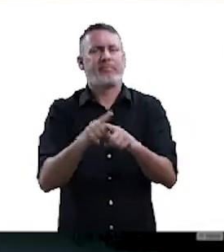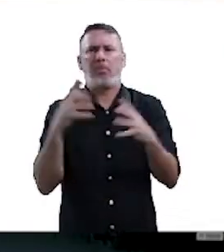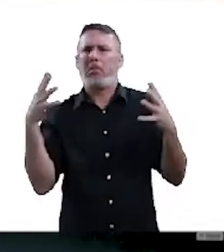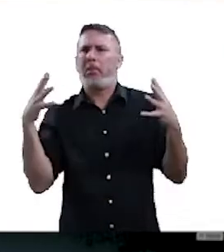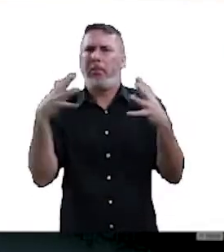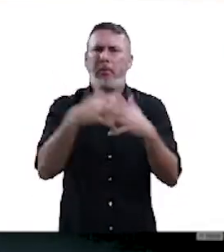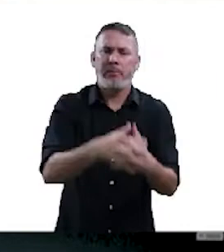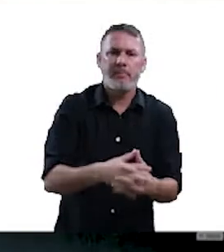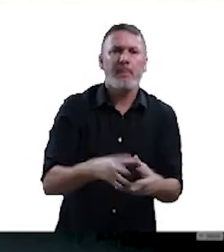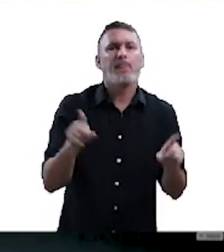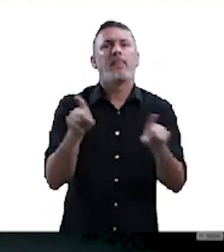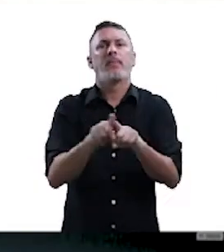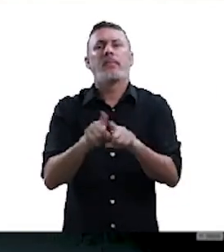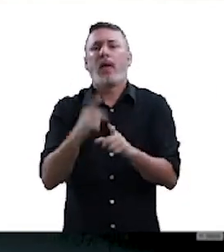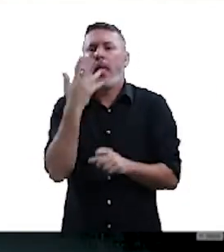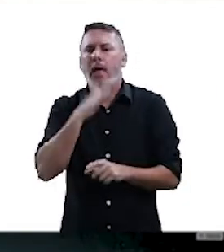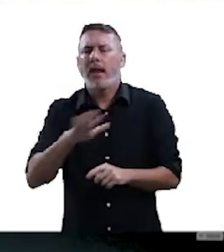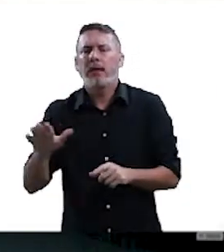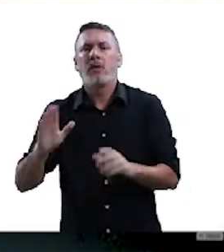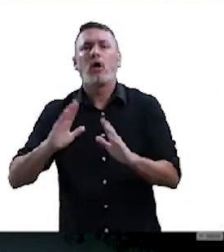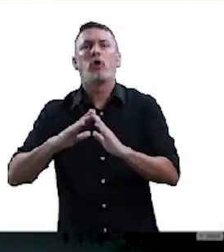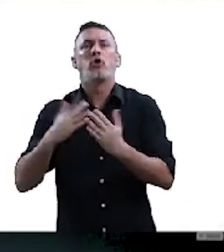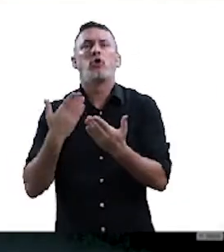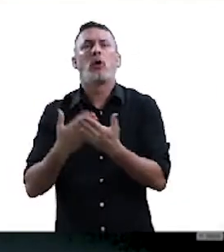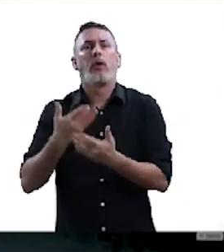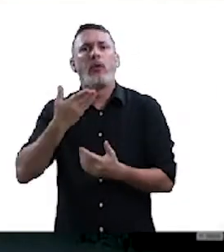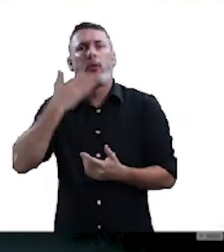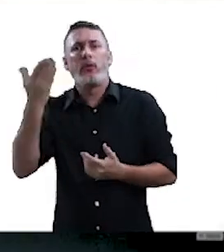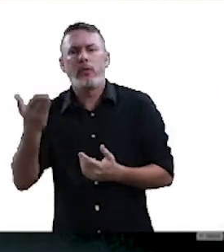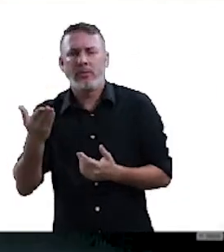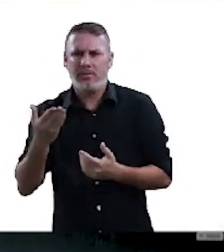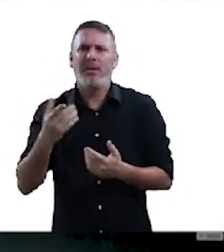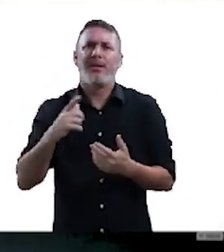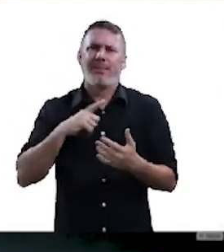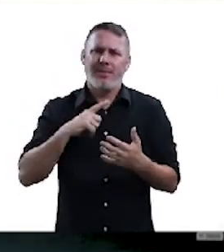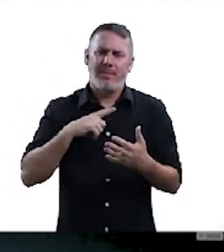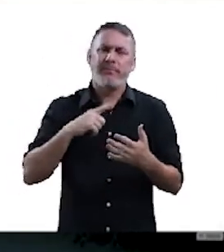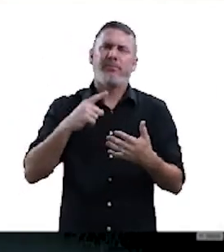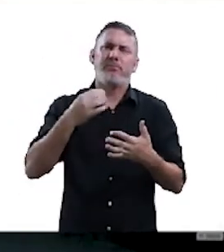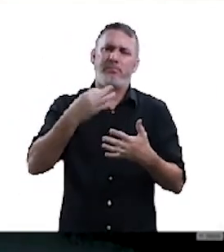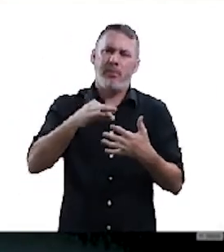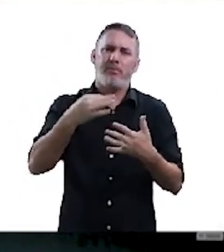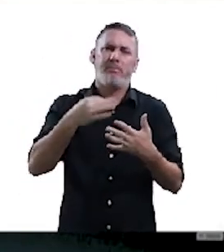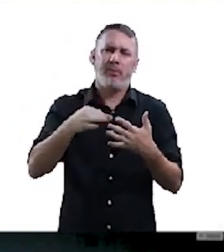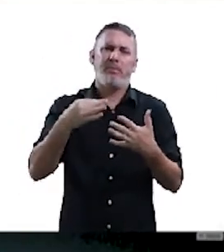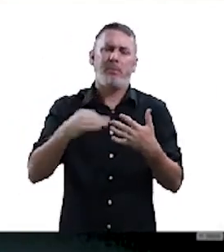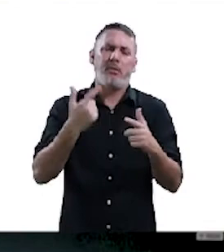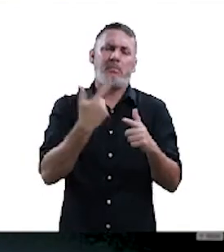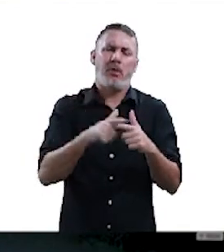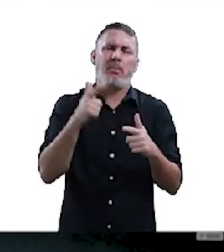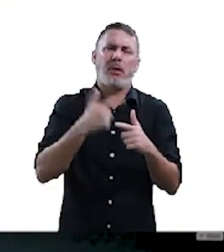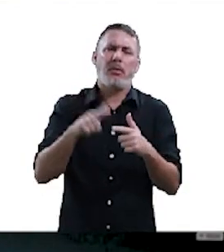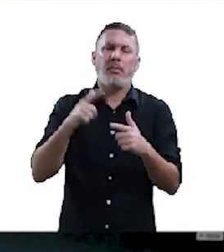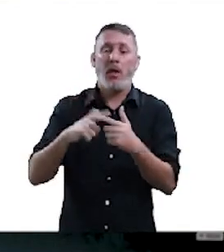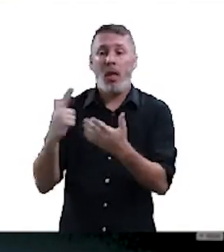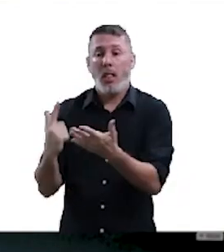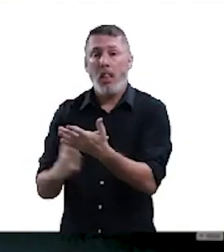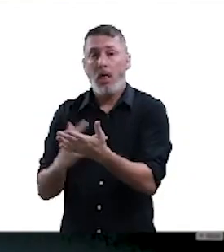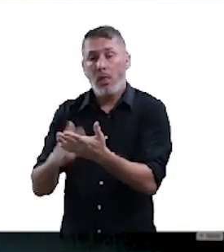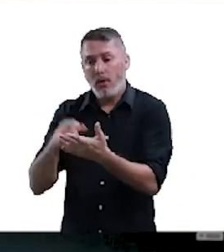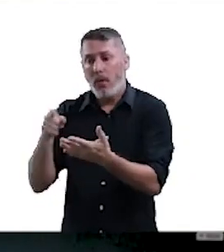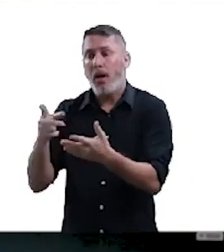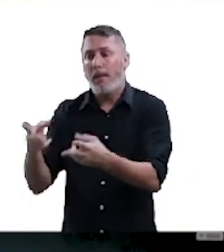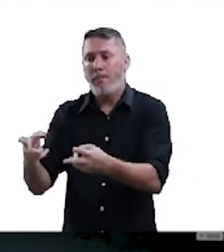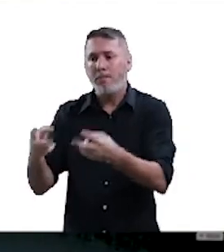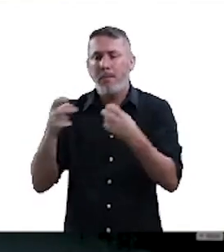crianças fora da escola. Então nós temos vários problemas que podem ser utilizados como fundamentação